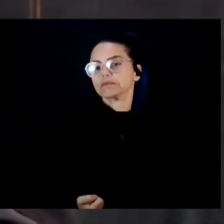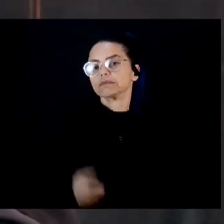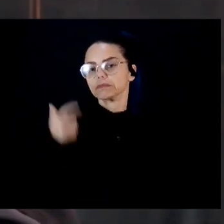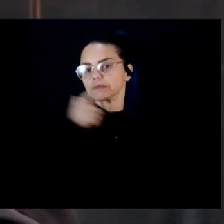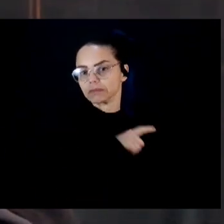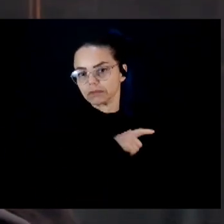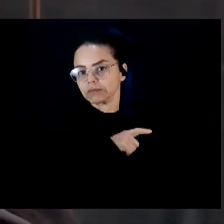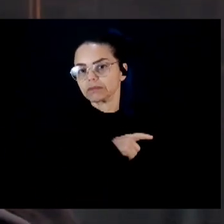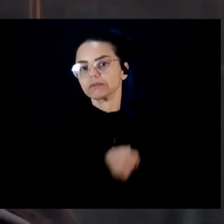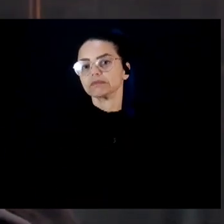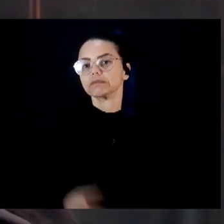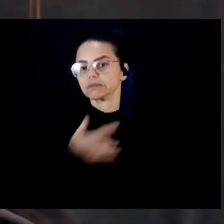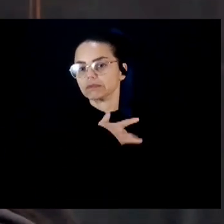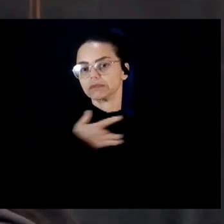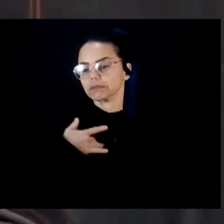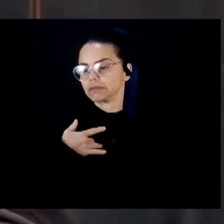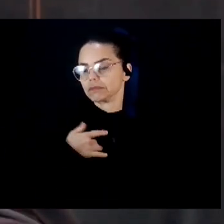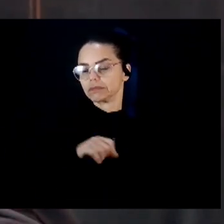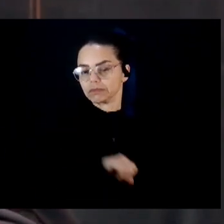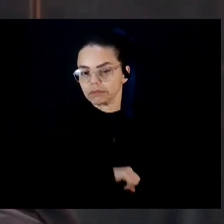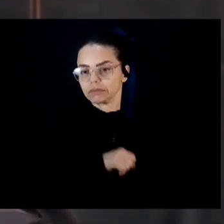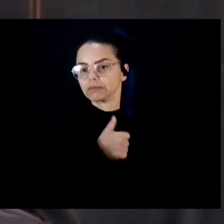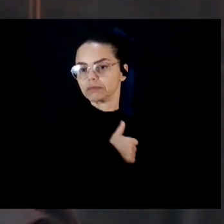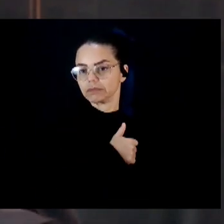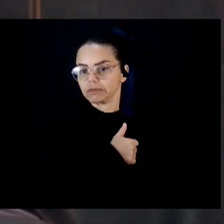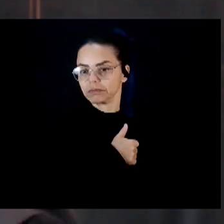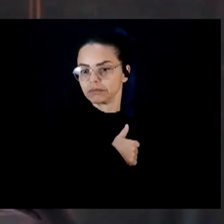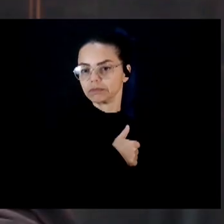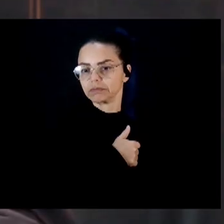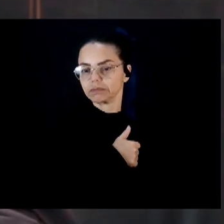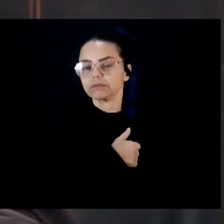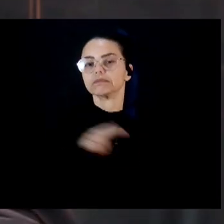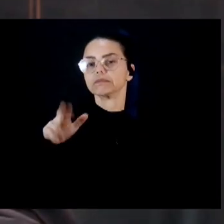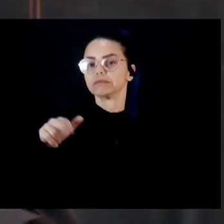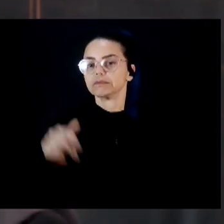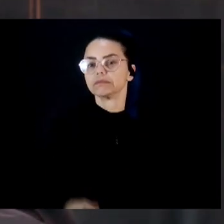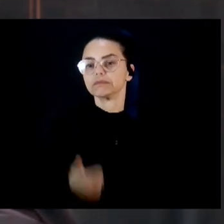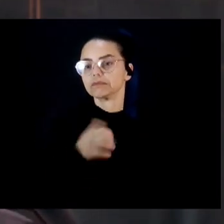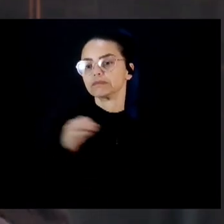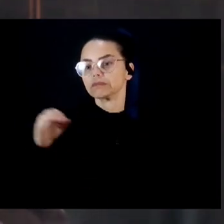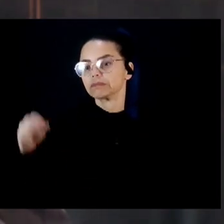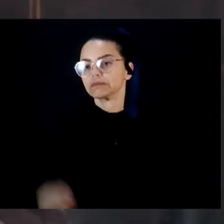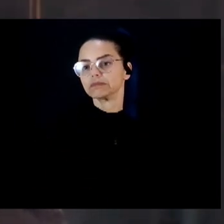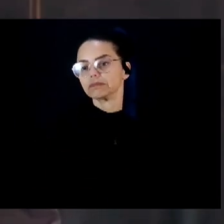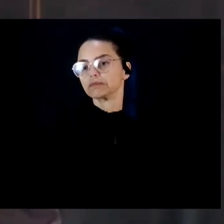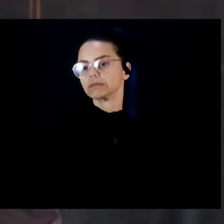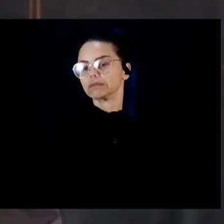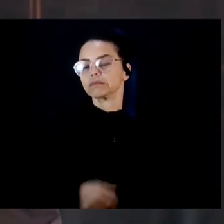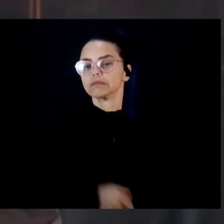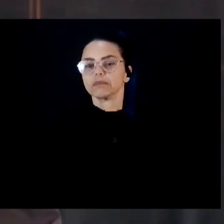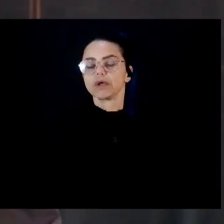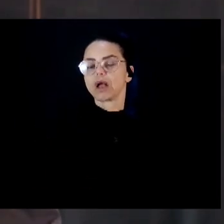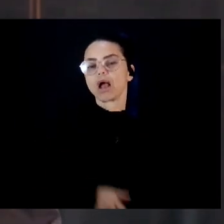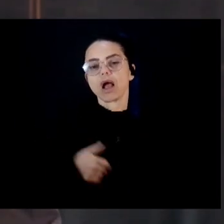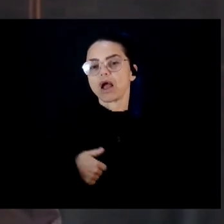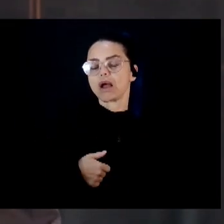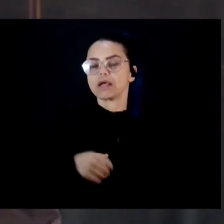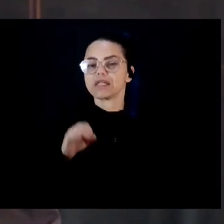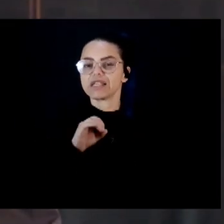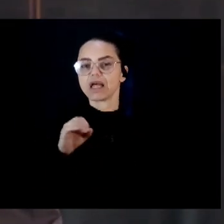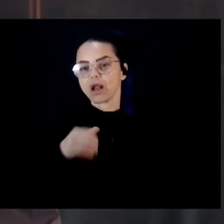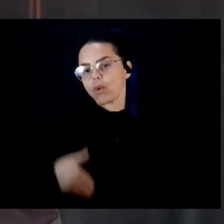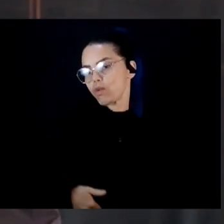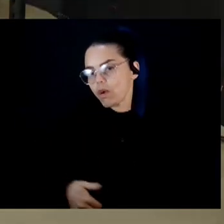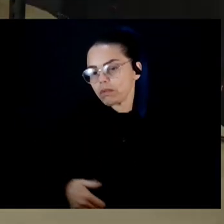a saúde e a autoestima. Então, nunca ficar 100% sem fome, e por isso é tão importante o acompanhamento. Exatamente,